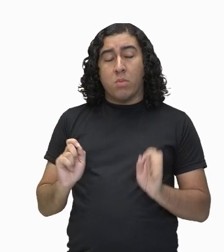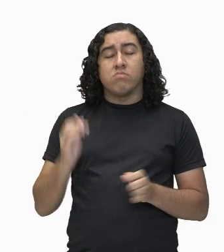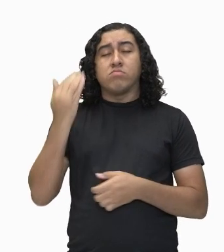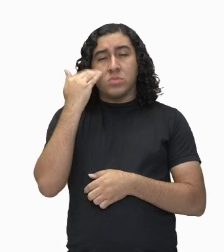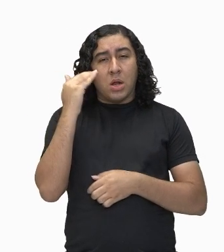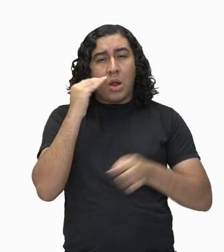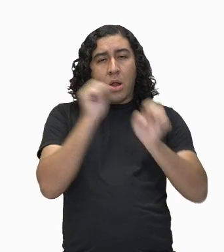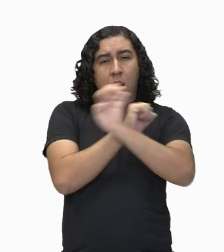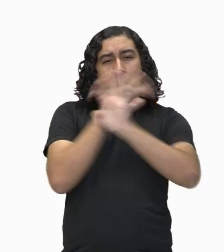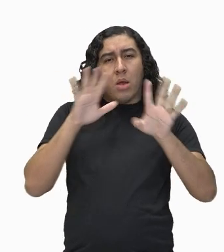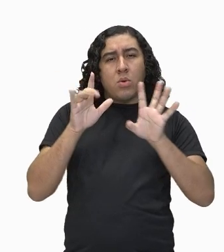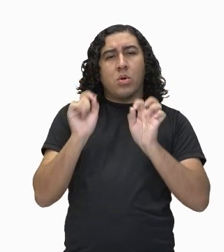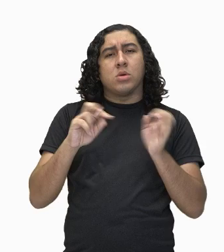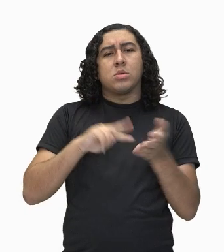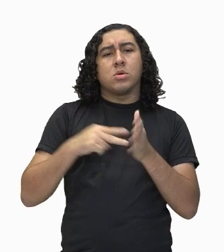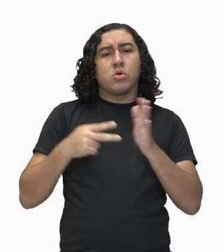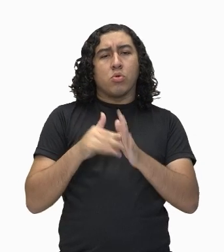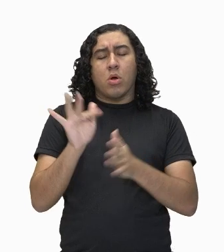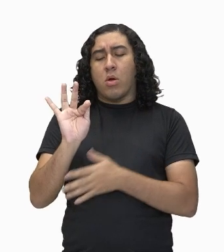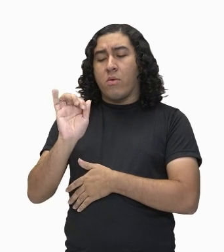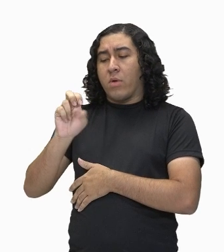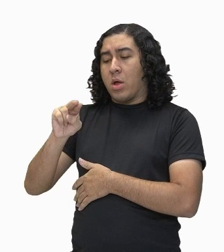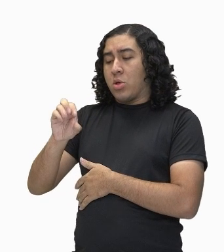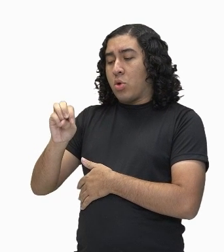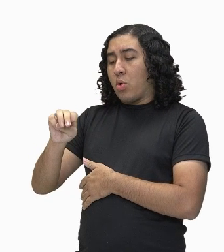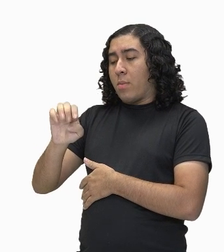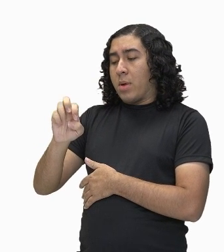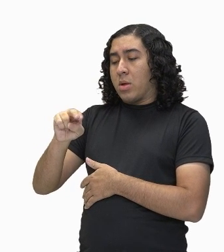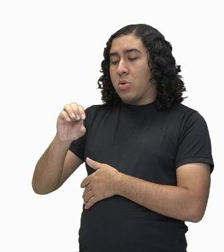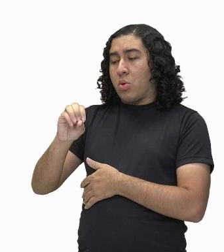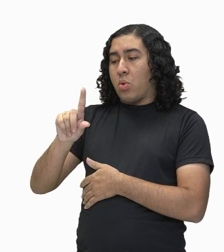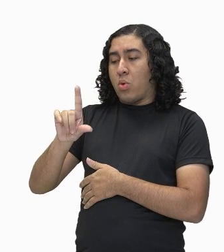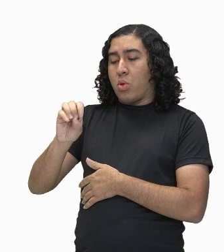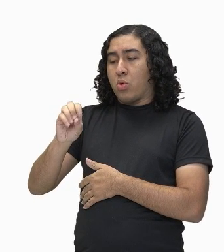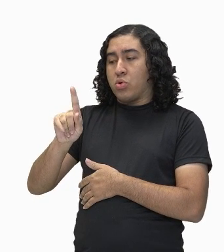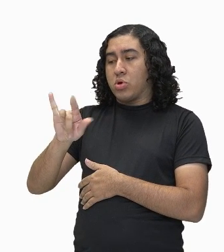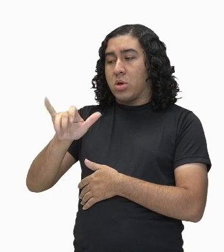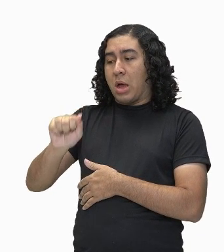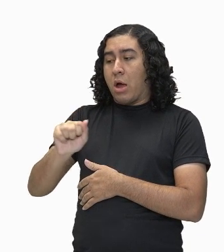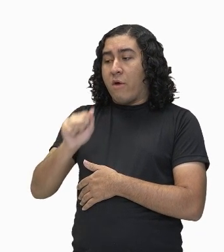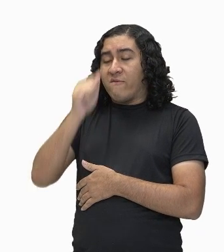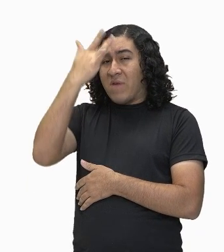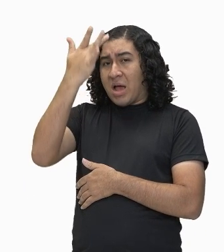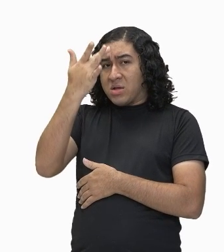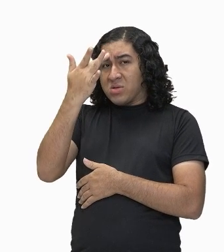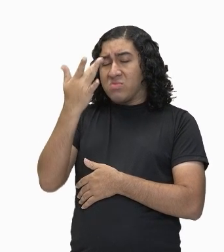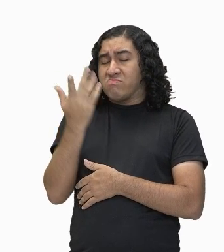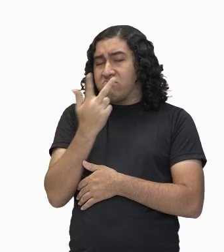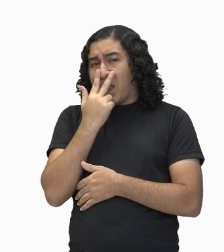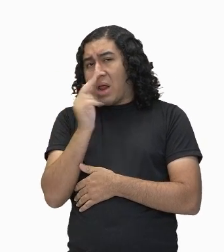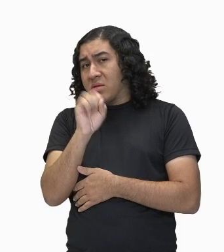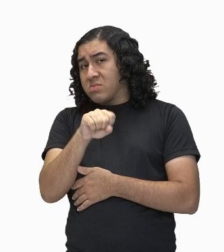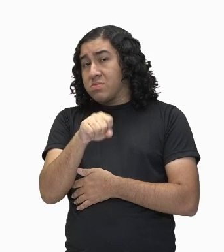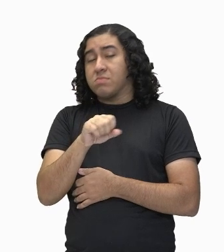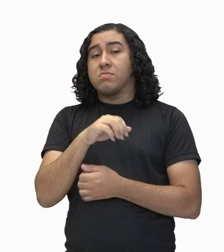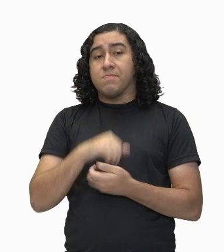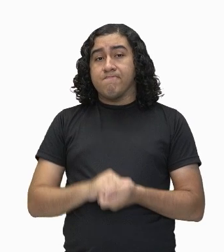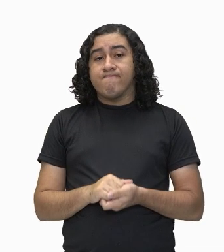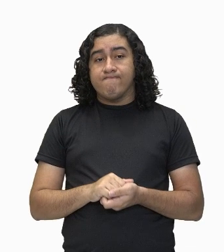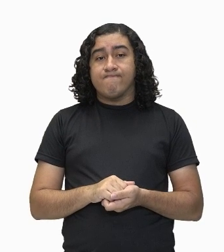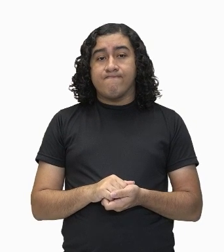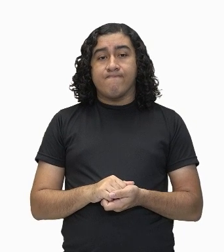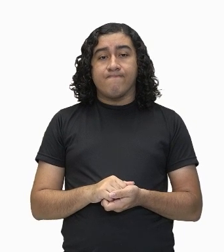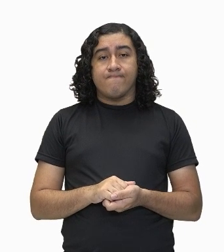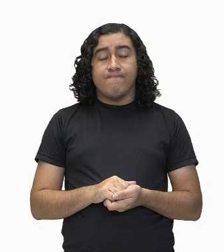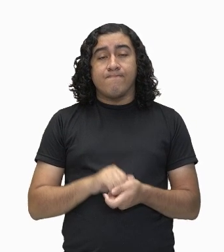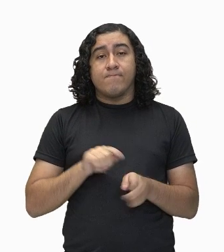entender o que é a fenomenologia. É fácil? Aparentemente, né, mas